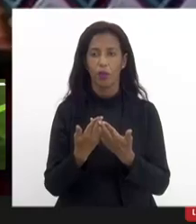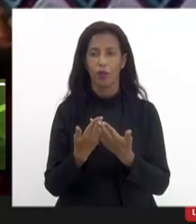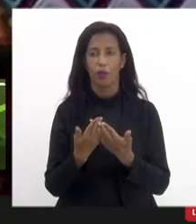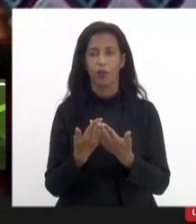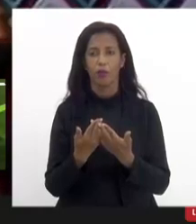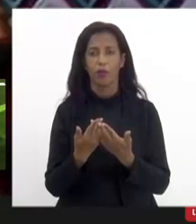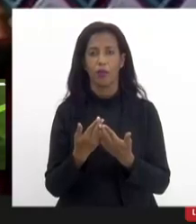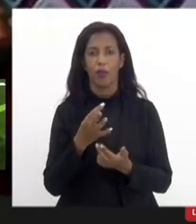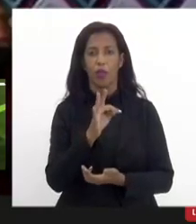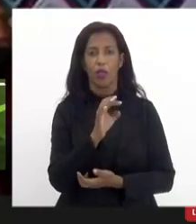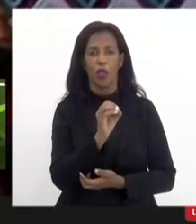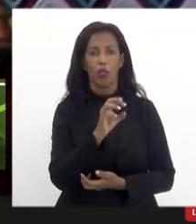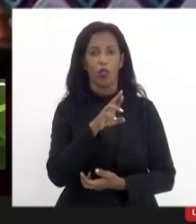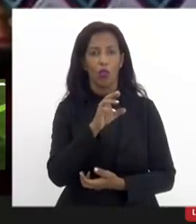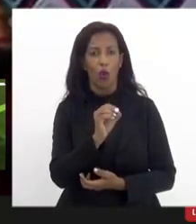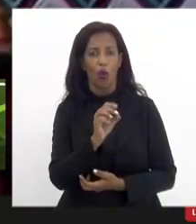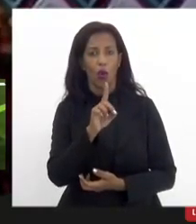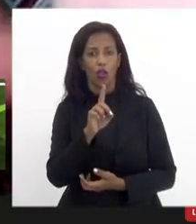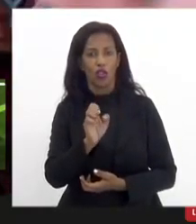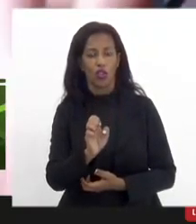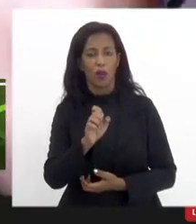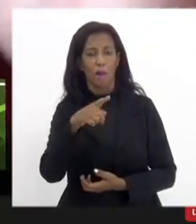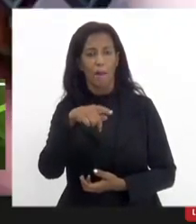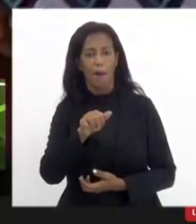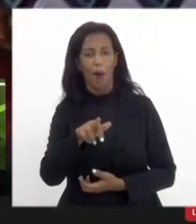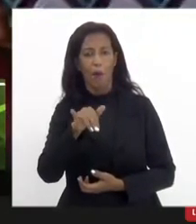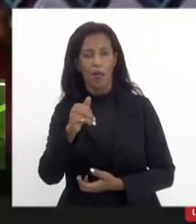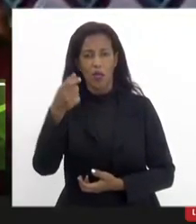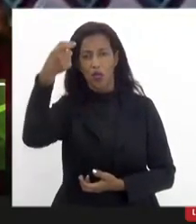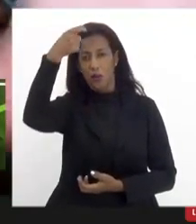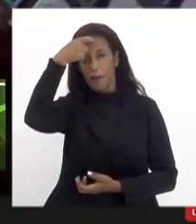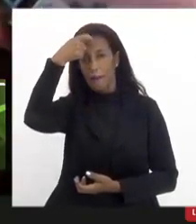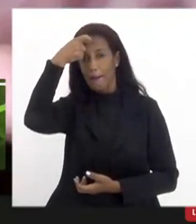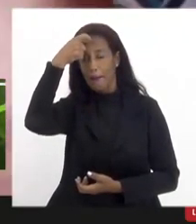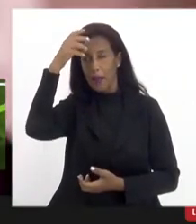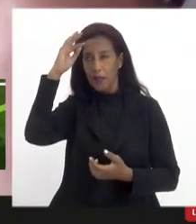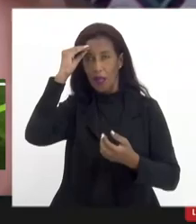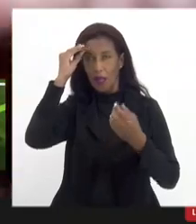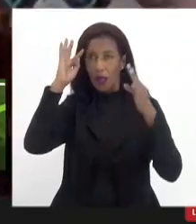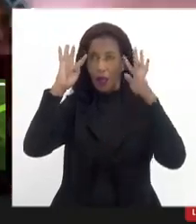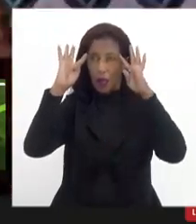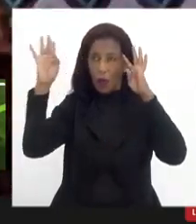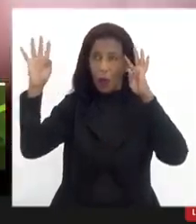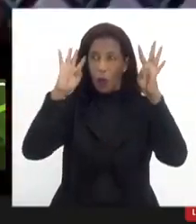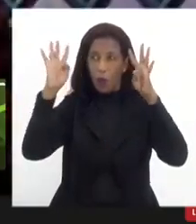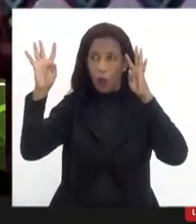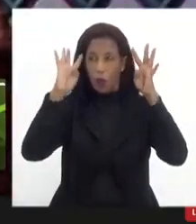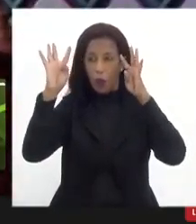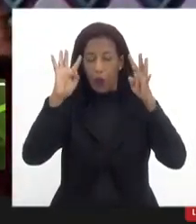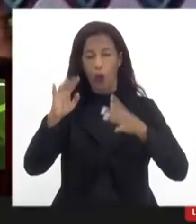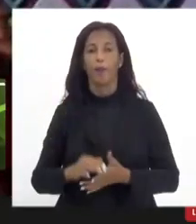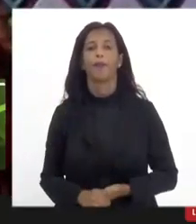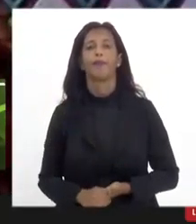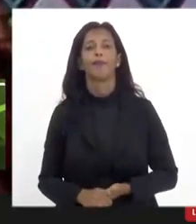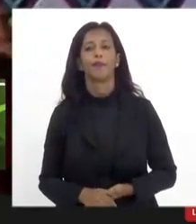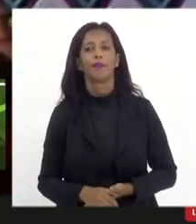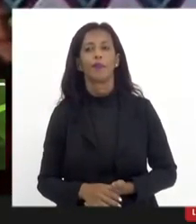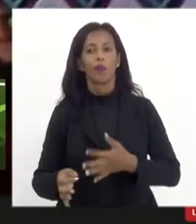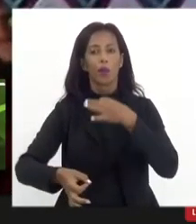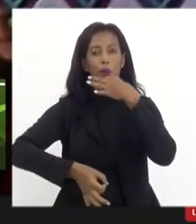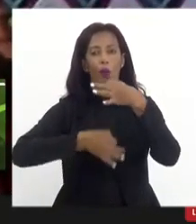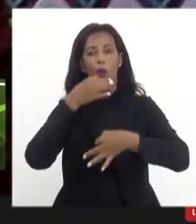reunião de toró de palpite, viu, Eliomar? Para a gente pensar, esboçar e fazer um toró de palpite para a